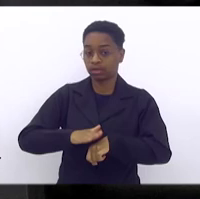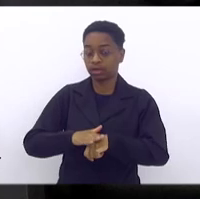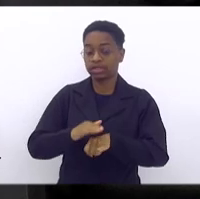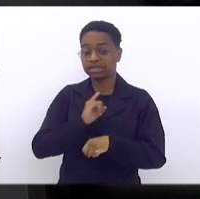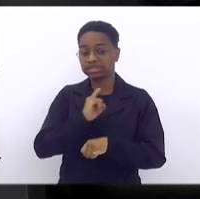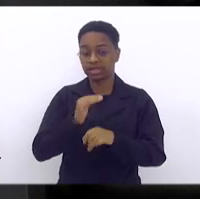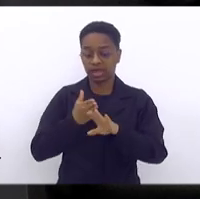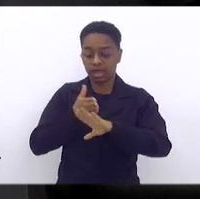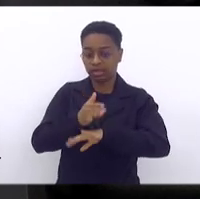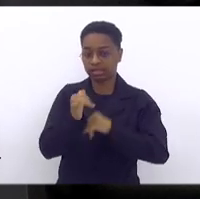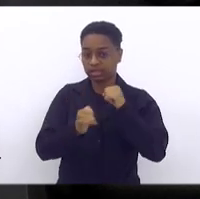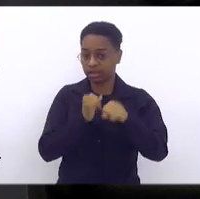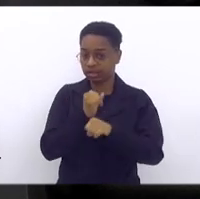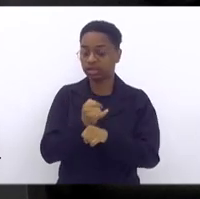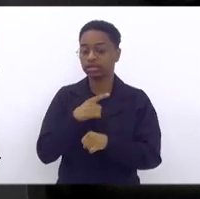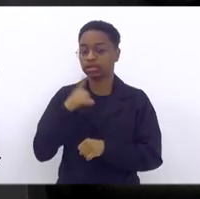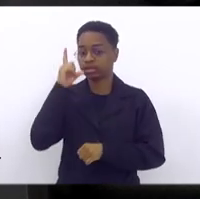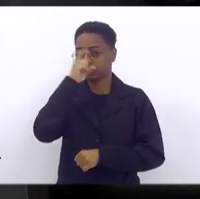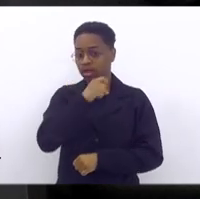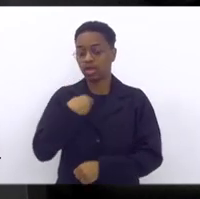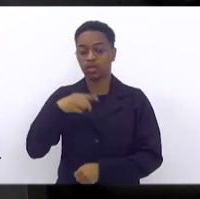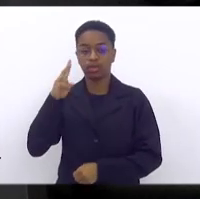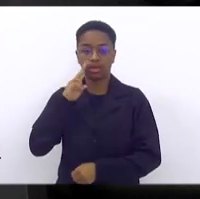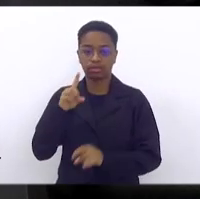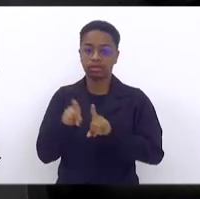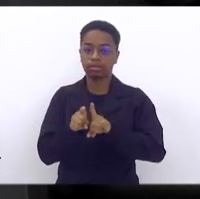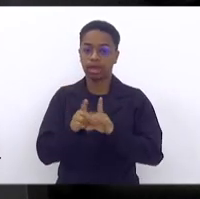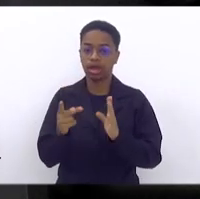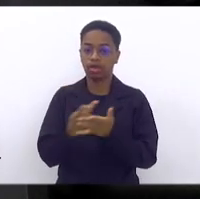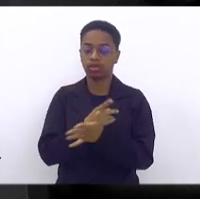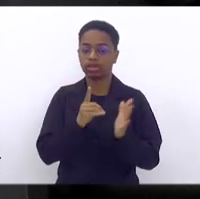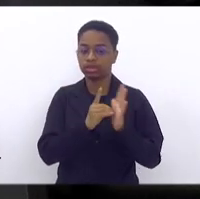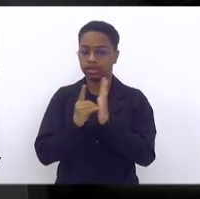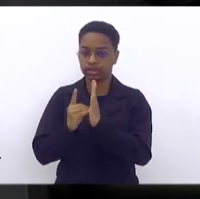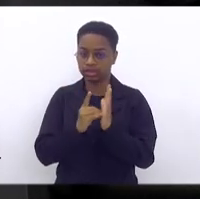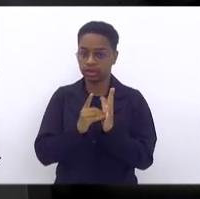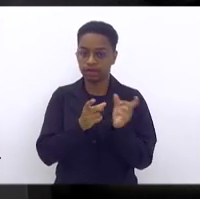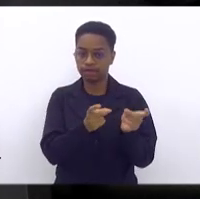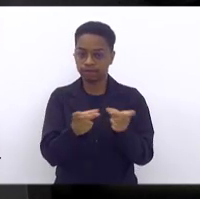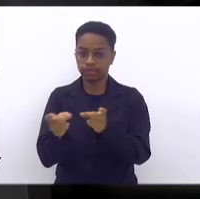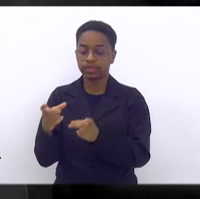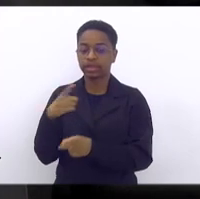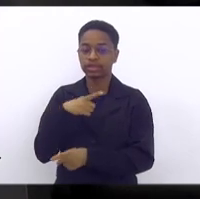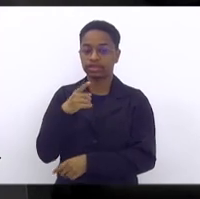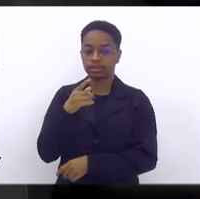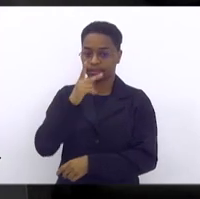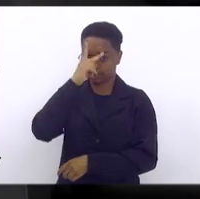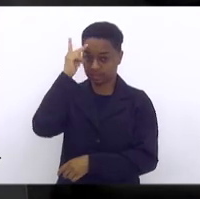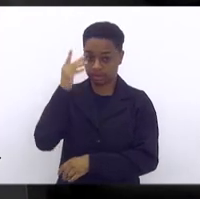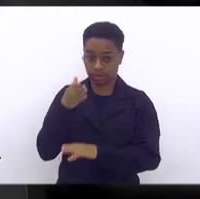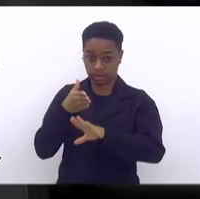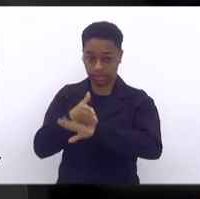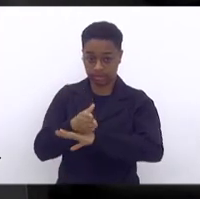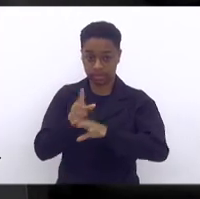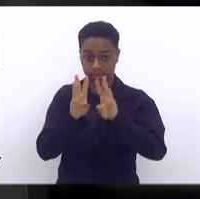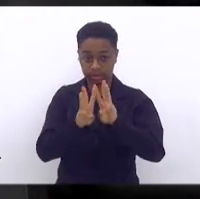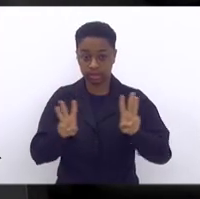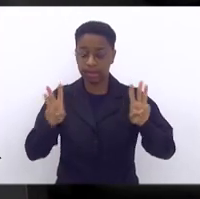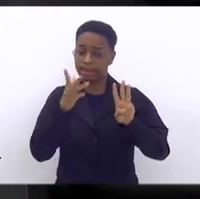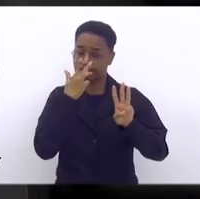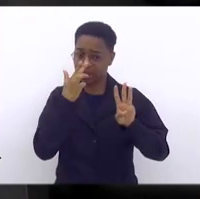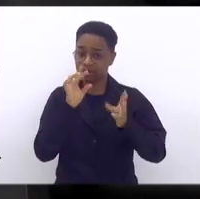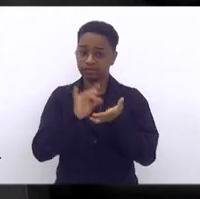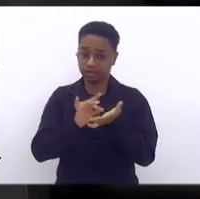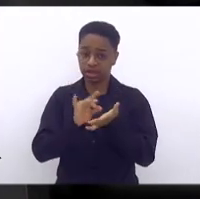muita dificuldade. Realmente, eu lembro de um caso do Detran, de um leilão. Então, fizeram um phishing. A pessoa acessava o site do Detran e achava que ali era um